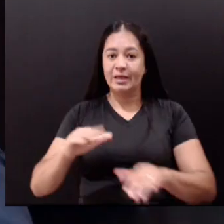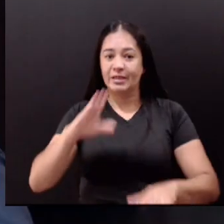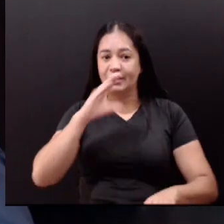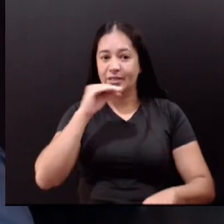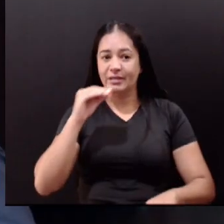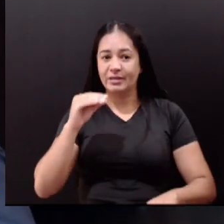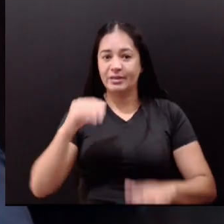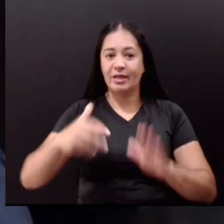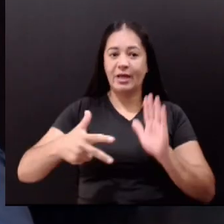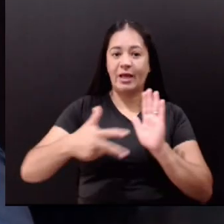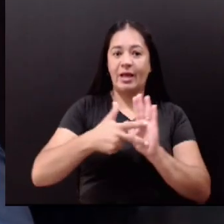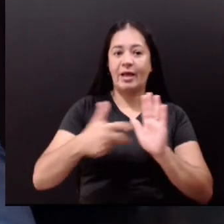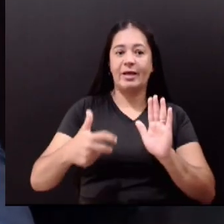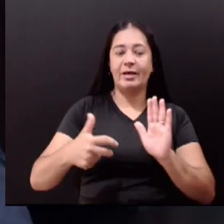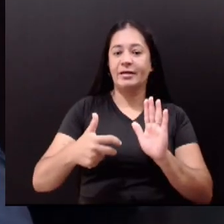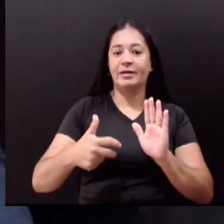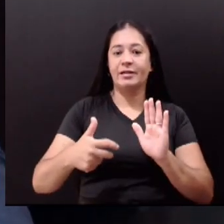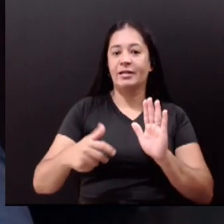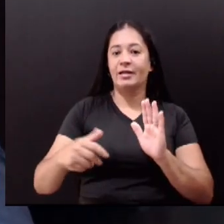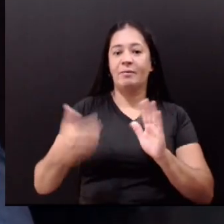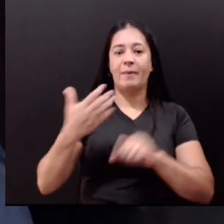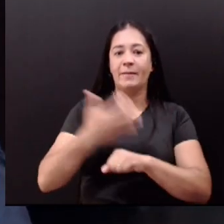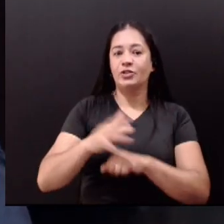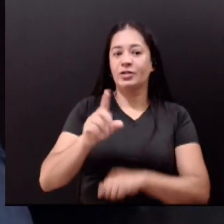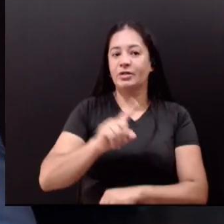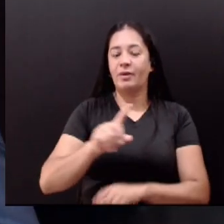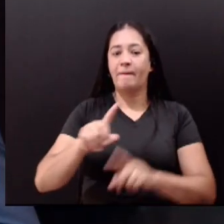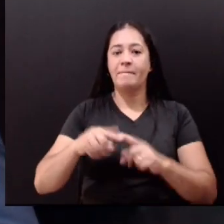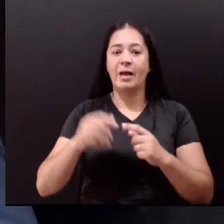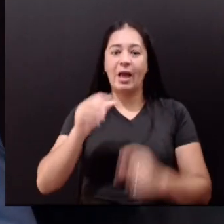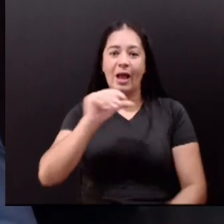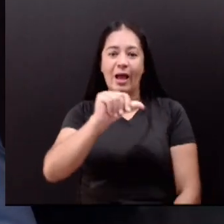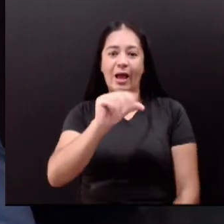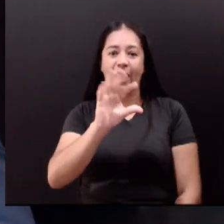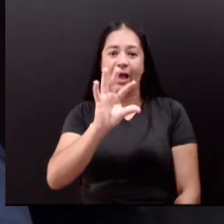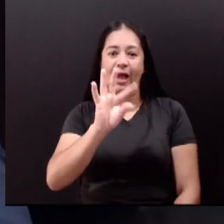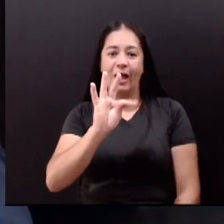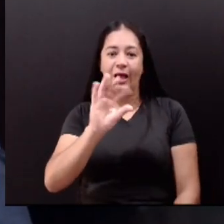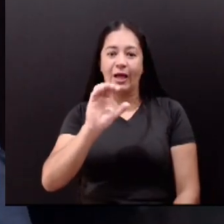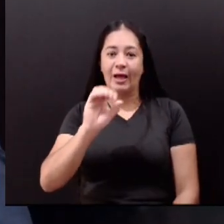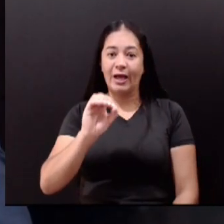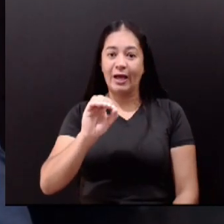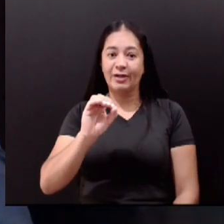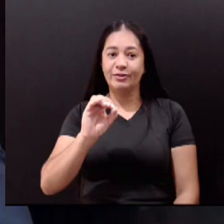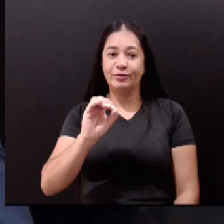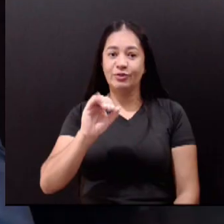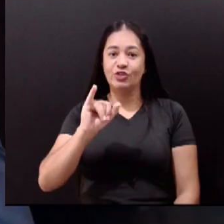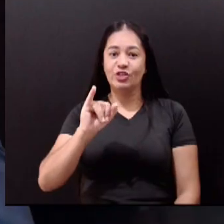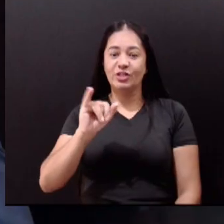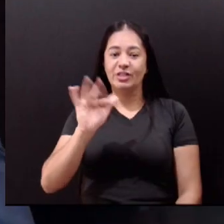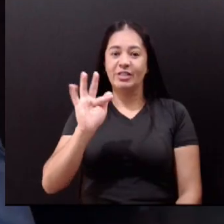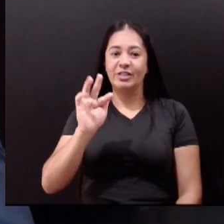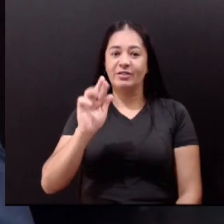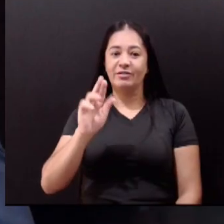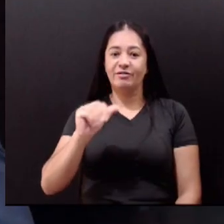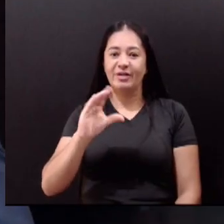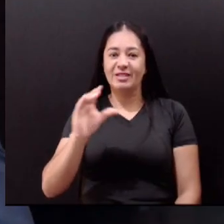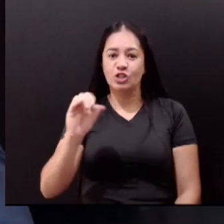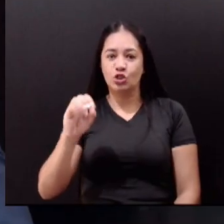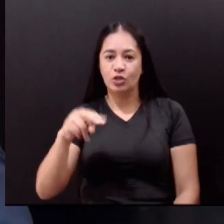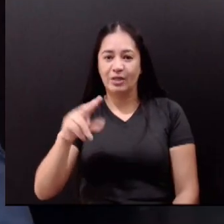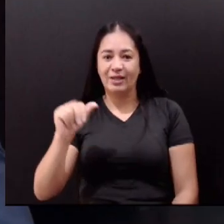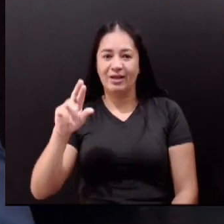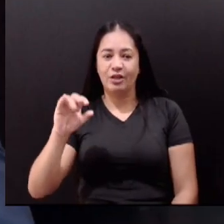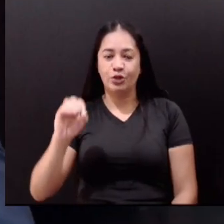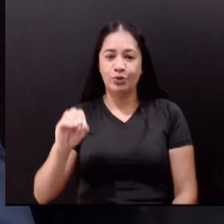praticam atos infracionais. Por Uhum. quê? Porque, segundo o ECA, são pessoas em formação, né. Então, o objetivo